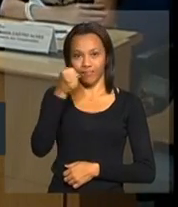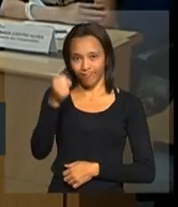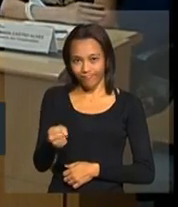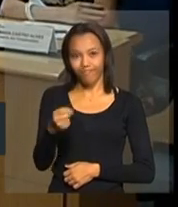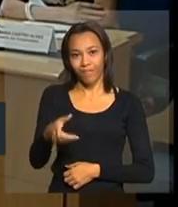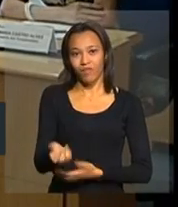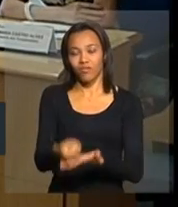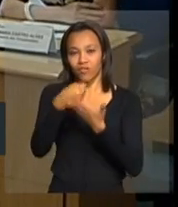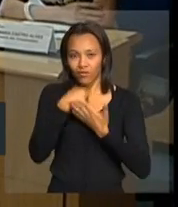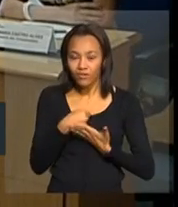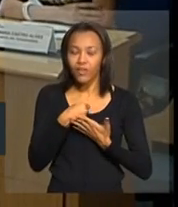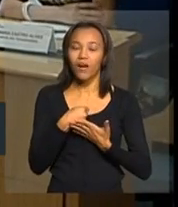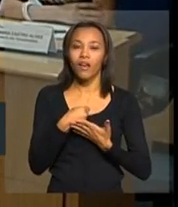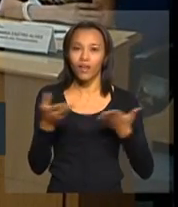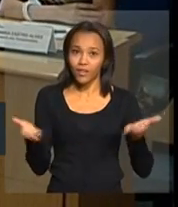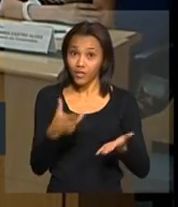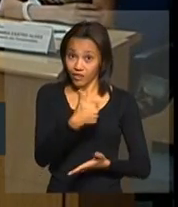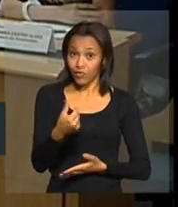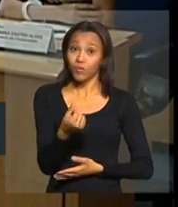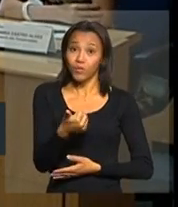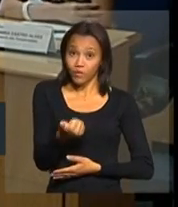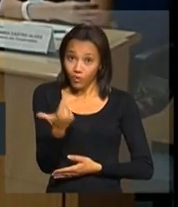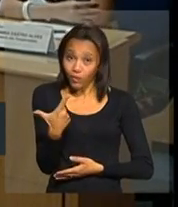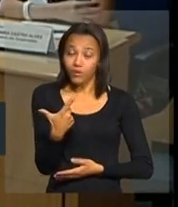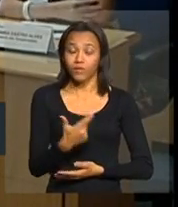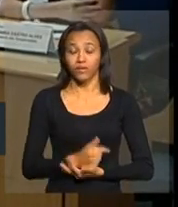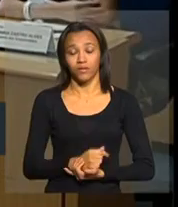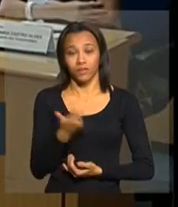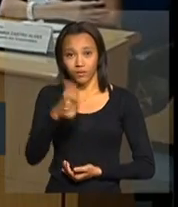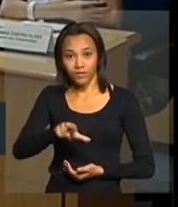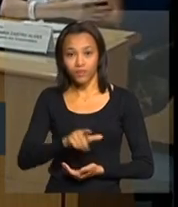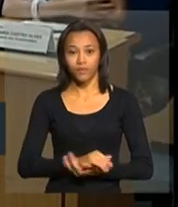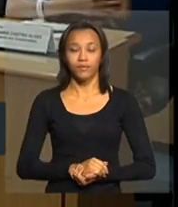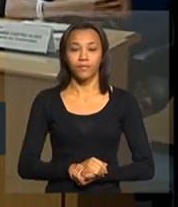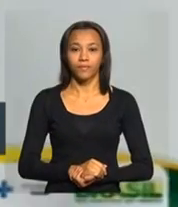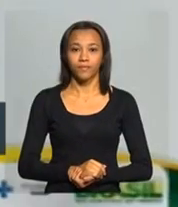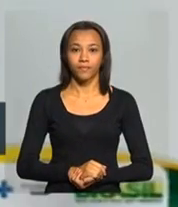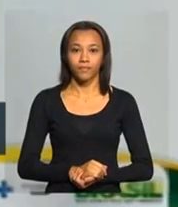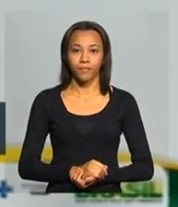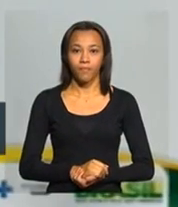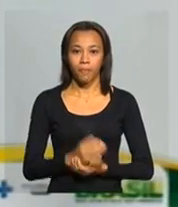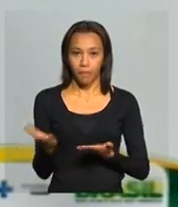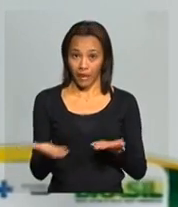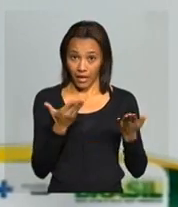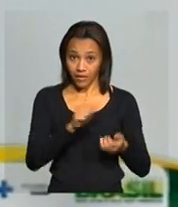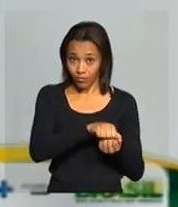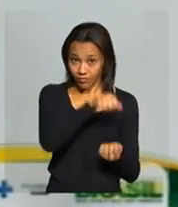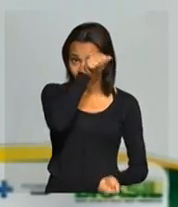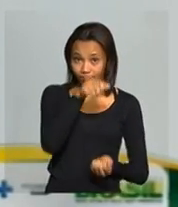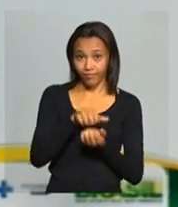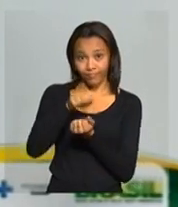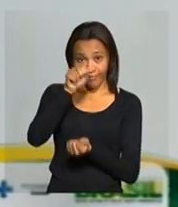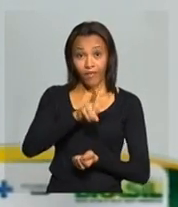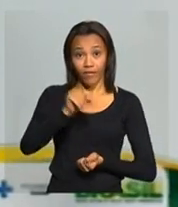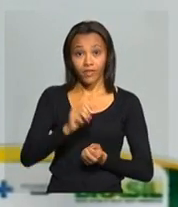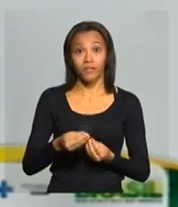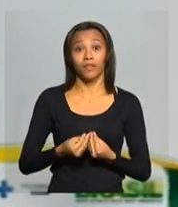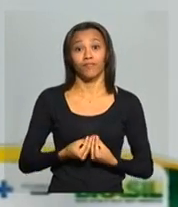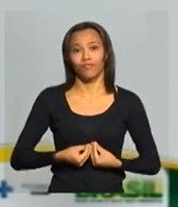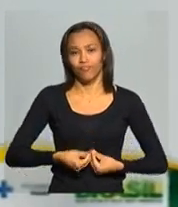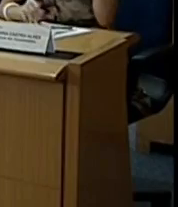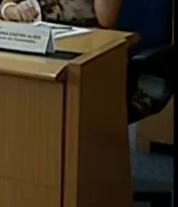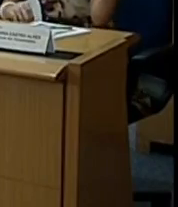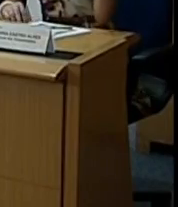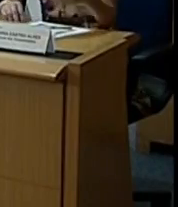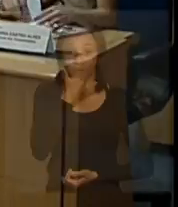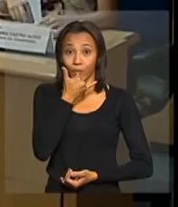nos ajudando esse ano de 2012, próximo. Esse é o cartaz que vai ser distribuído, redistribuído no país